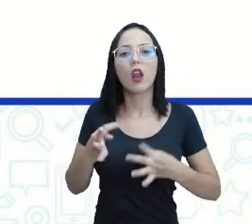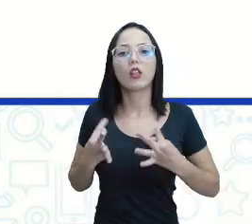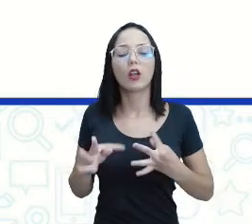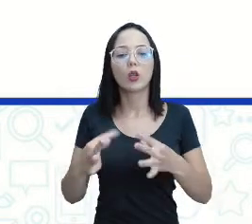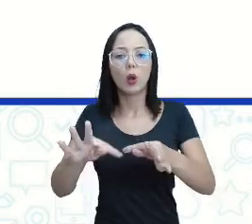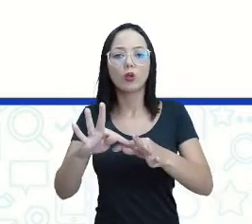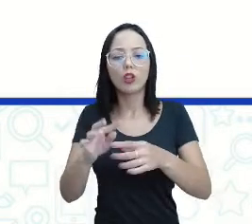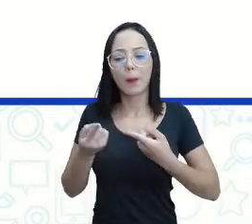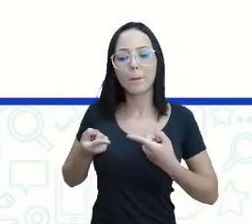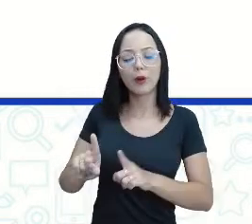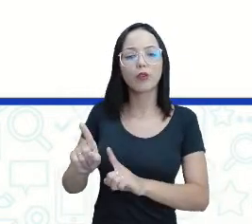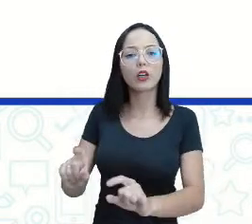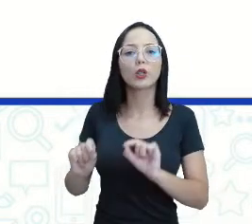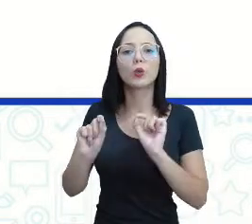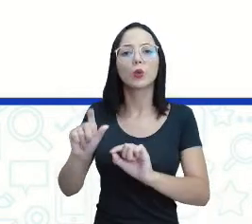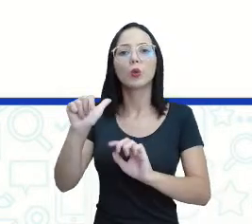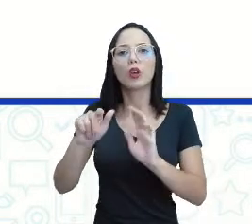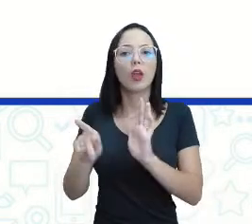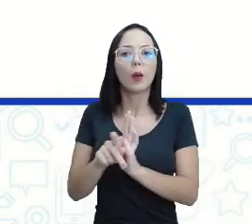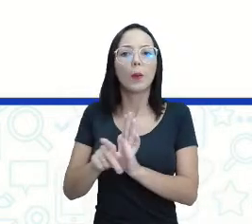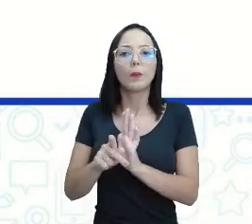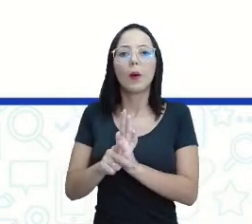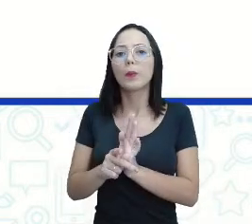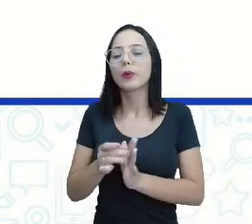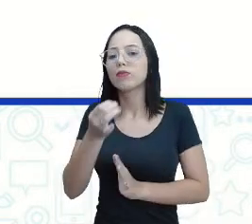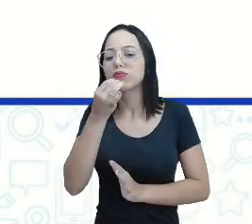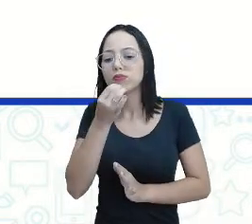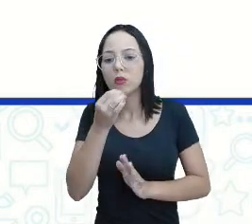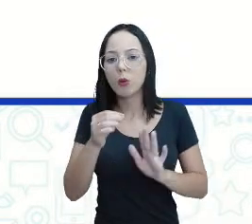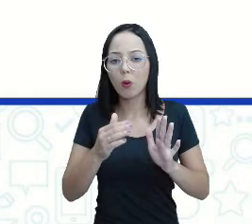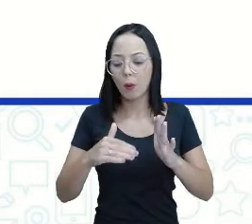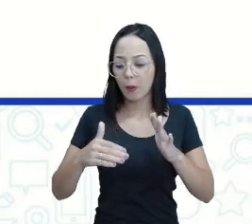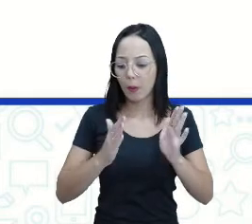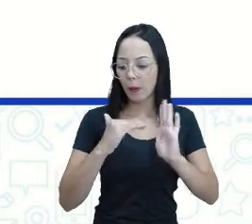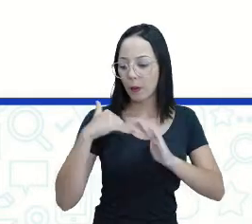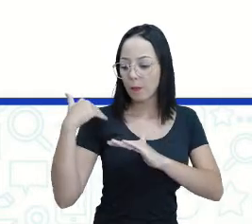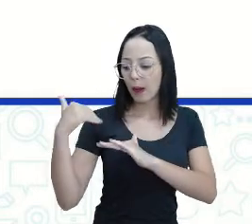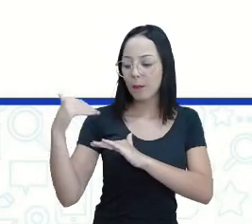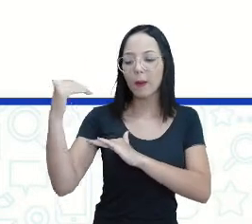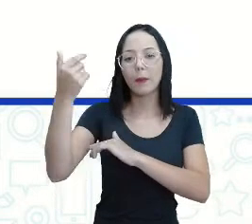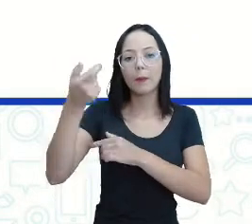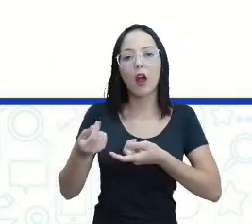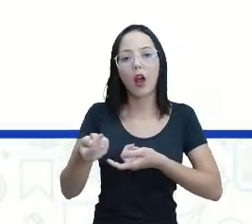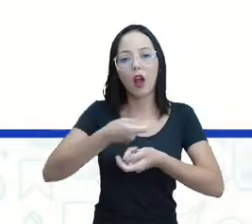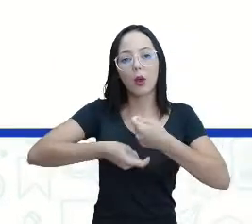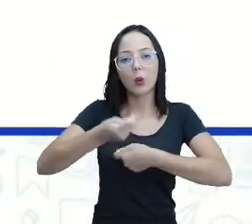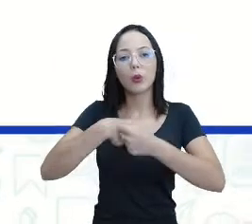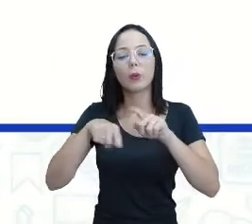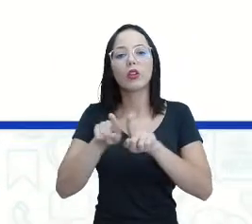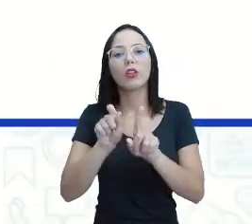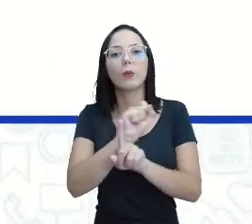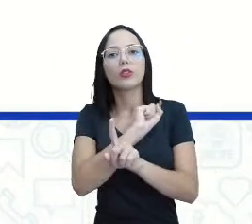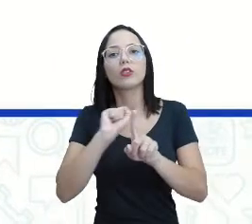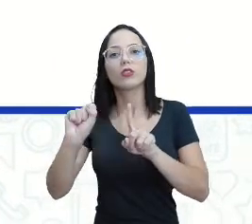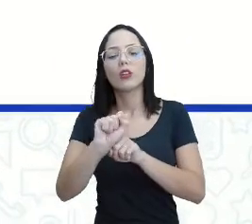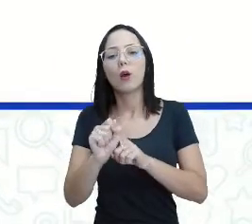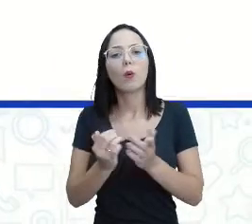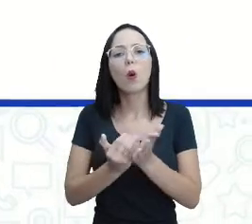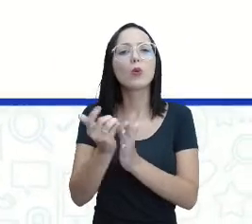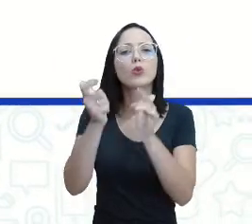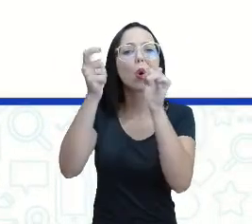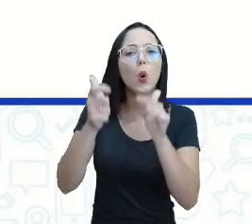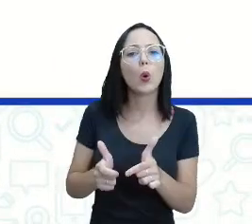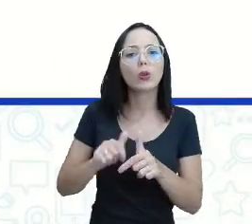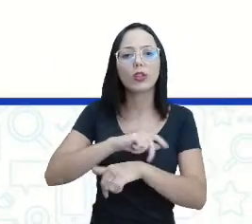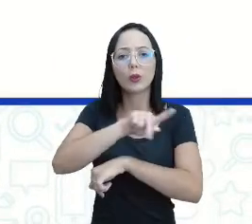tecnológica, provocando um verdadeiro choque no processo produtivo, tanto na área econômica como na área social, tá? Onde começou, na Inglaterra, o